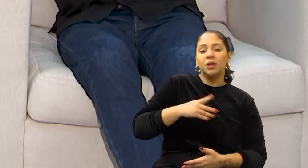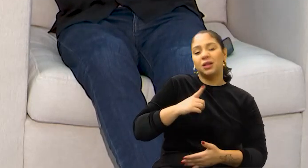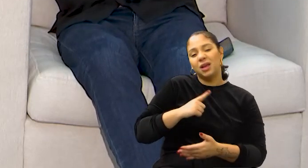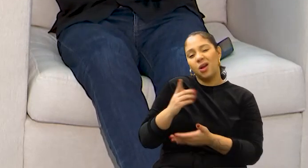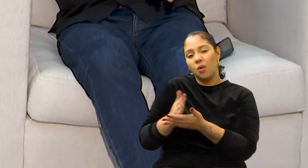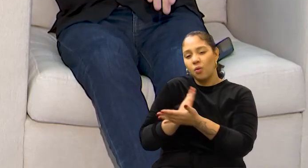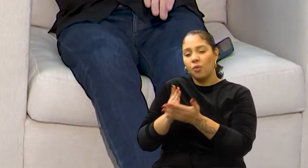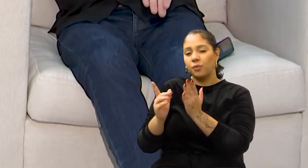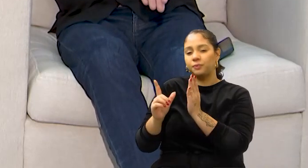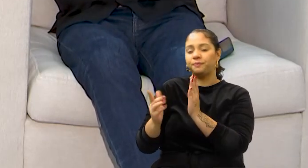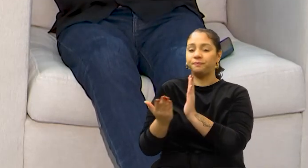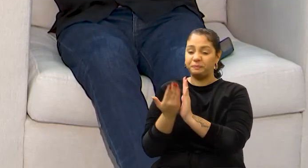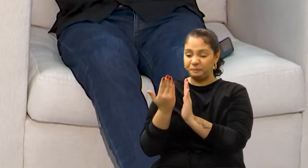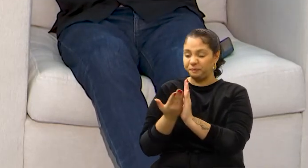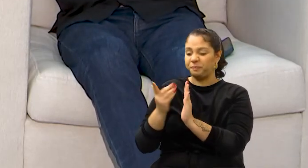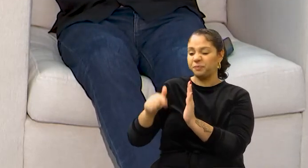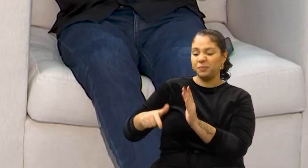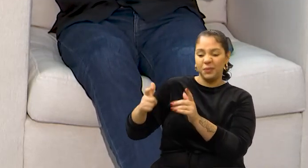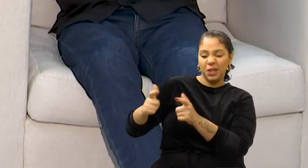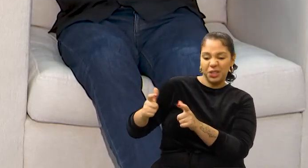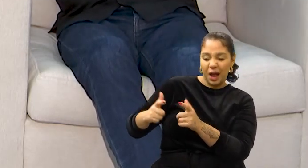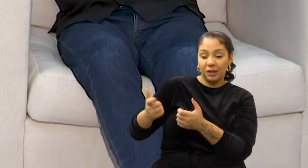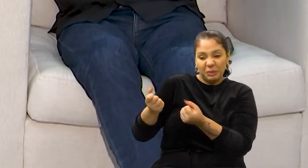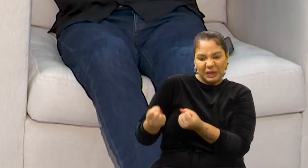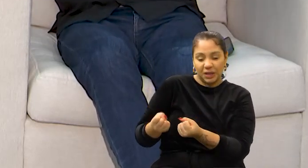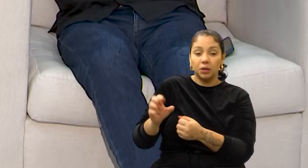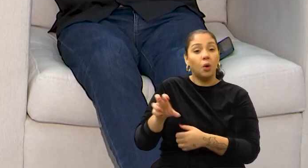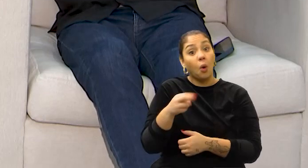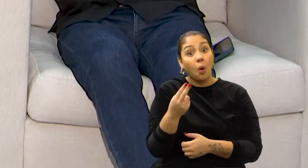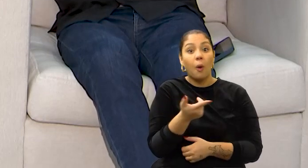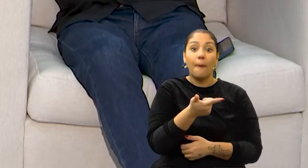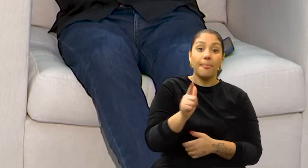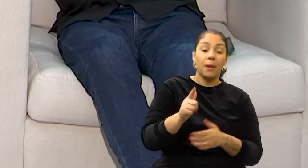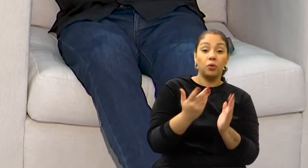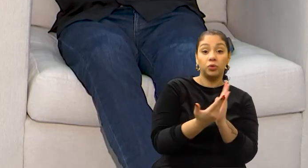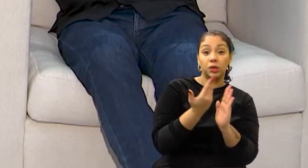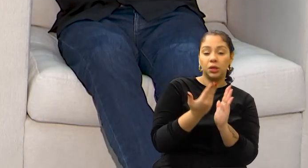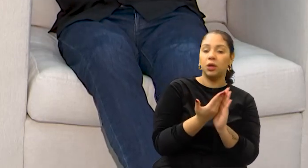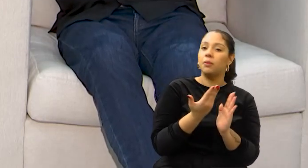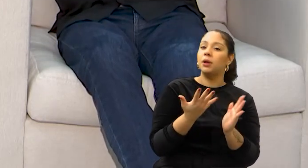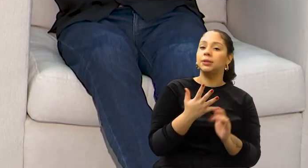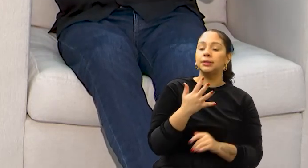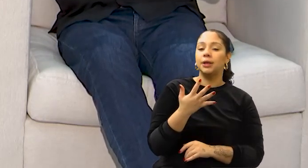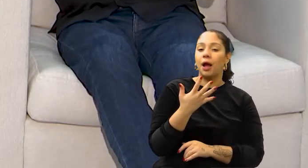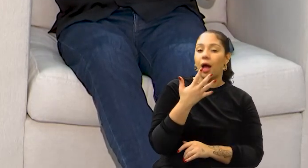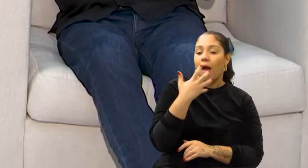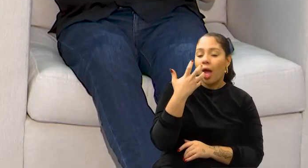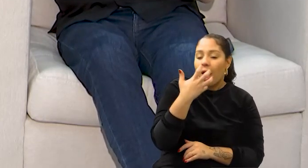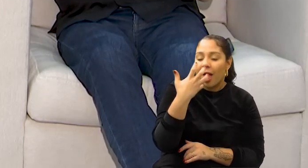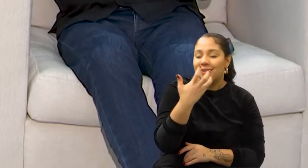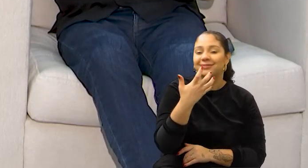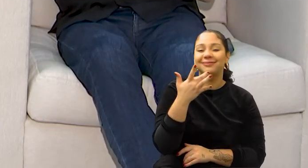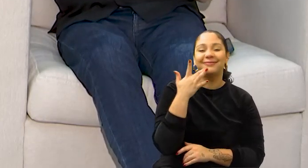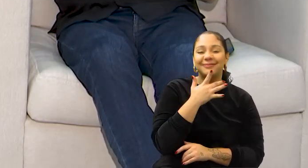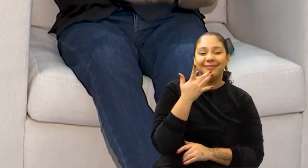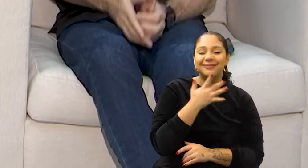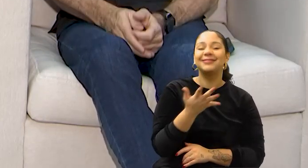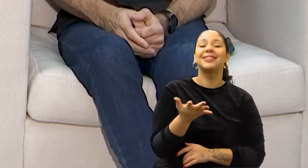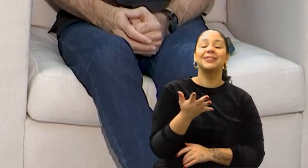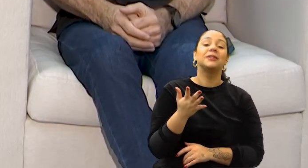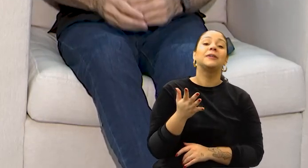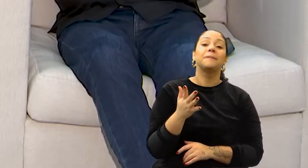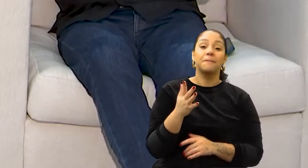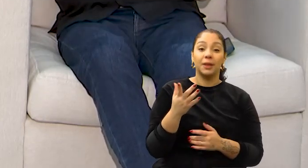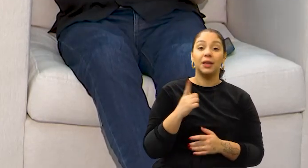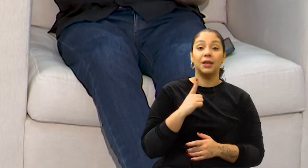obra que você vai achar mais pesada mais chatinha mas pode ser que algumas obras aí possam pegar no gosto e esse